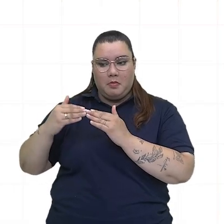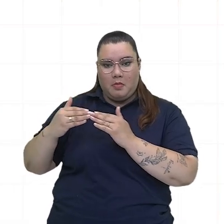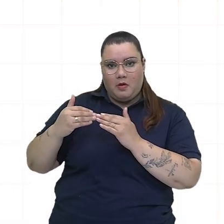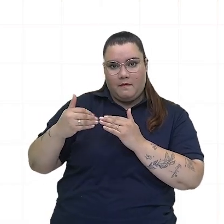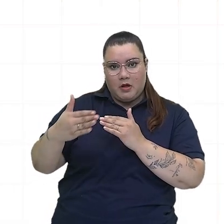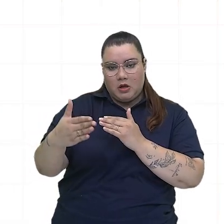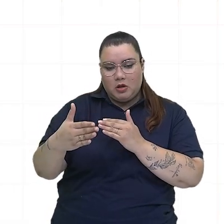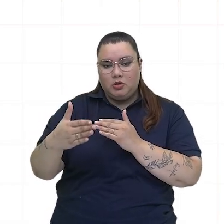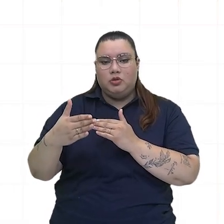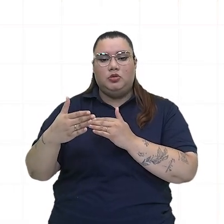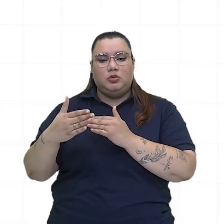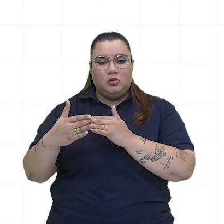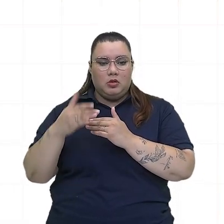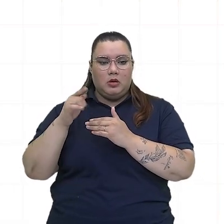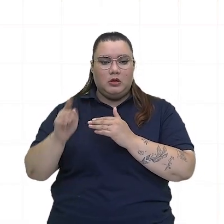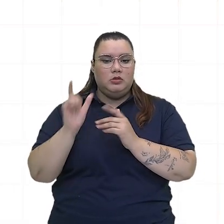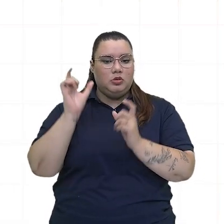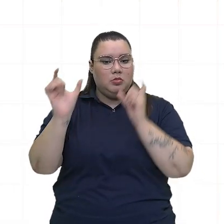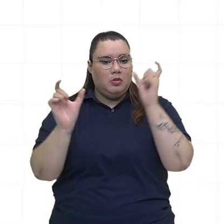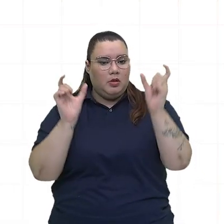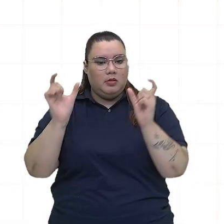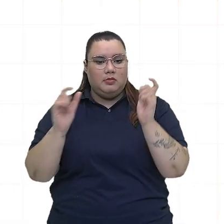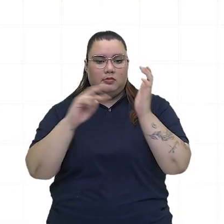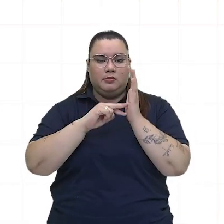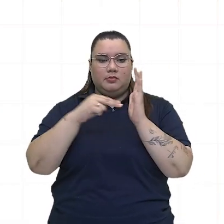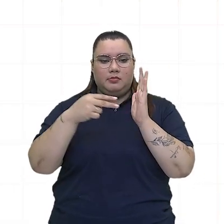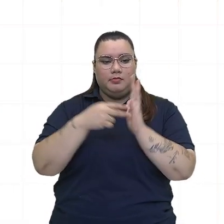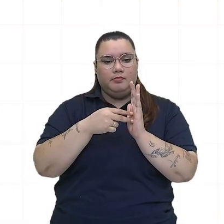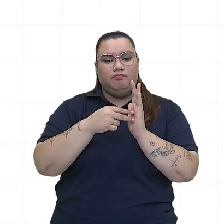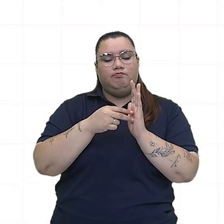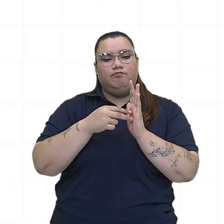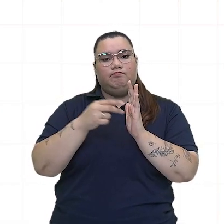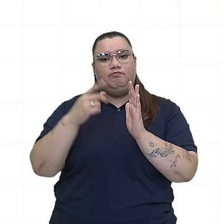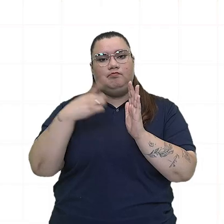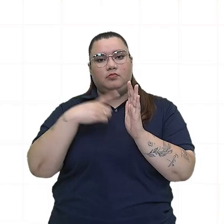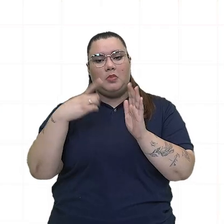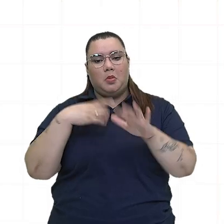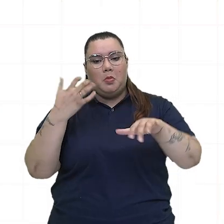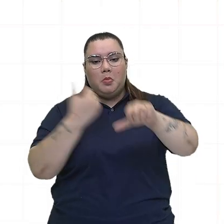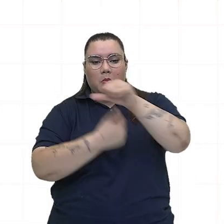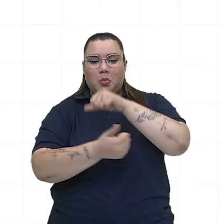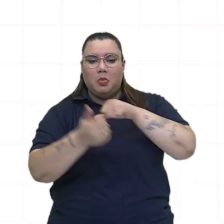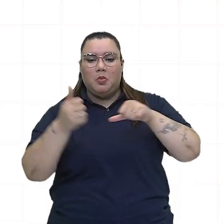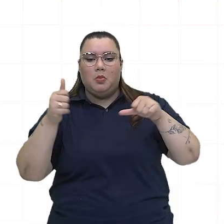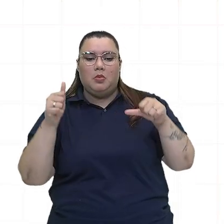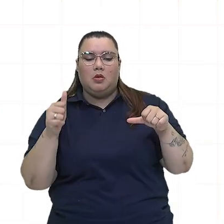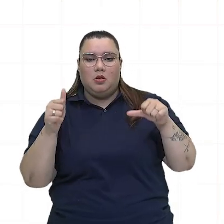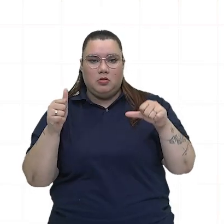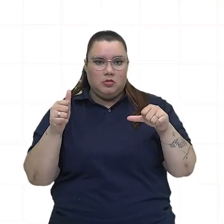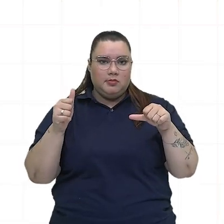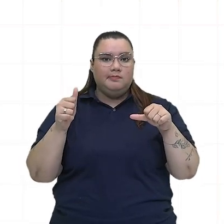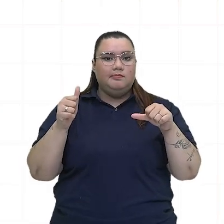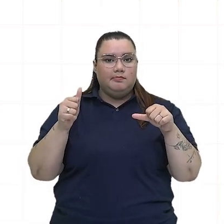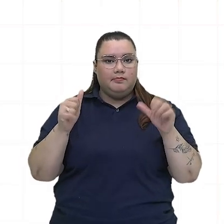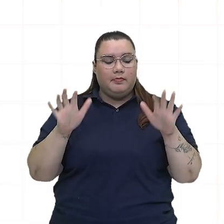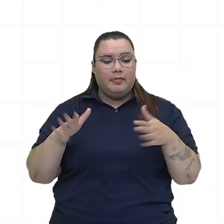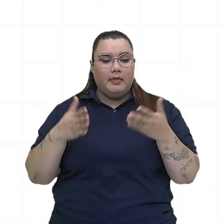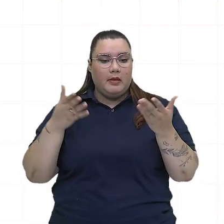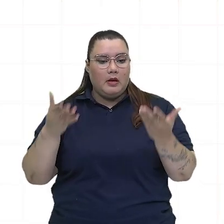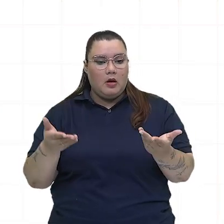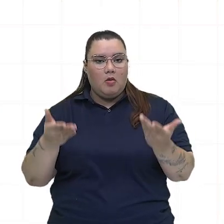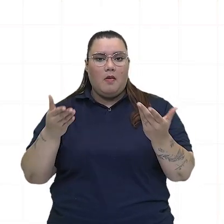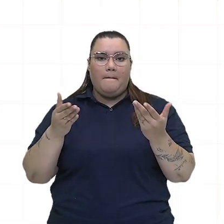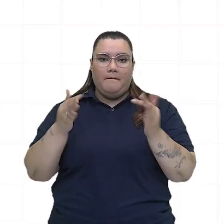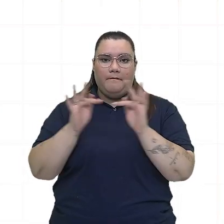Esses termos e os significados a eles associados, eles passaram a ser reavaliados. E